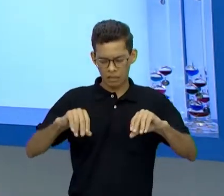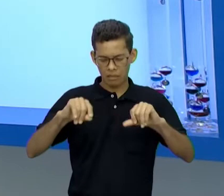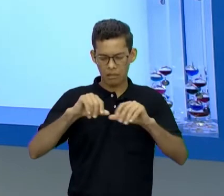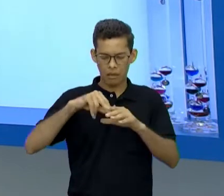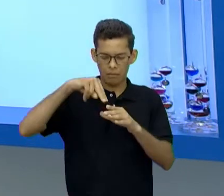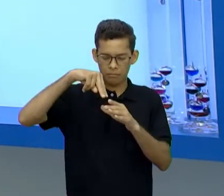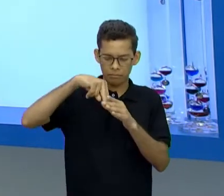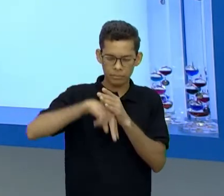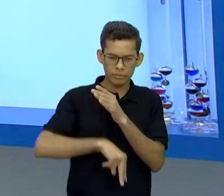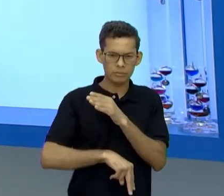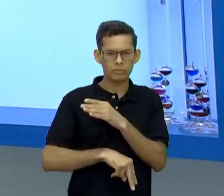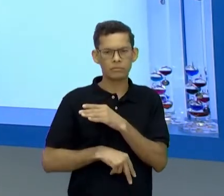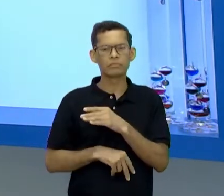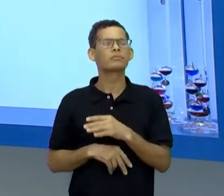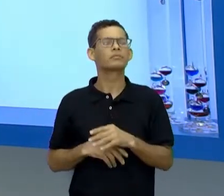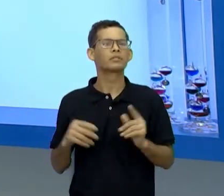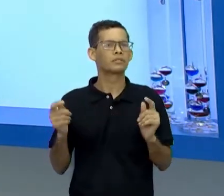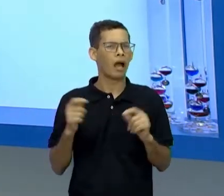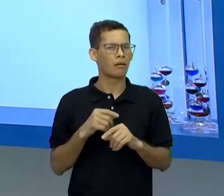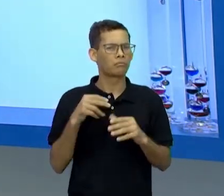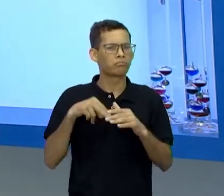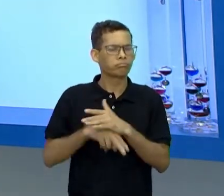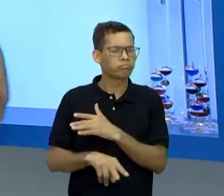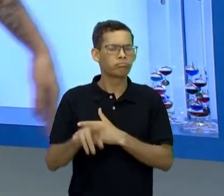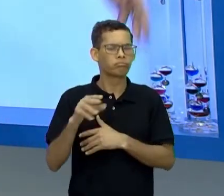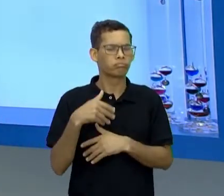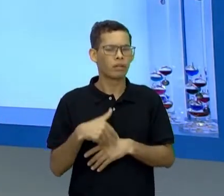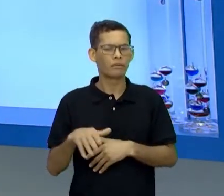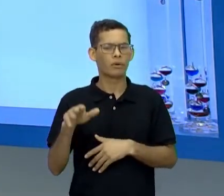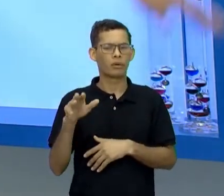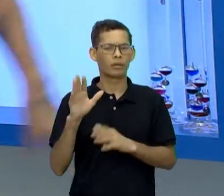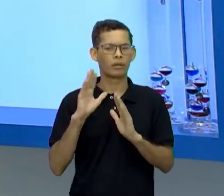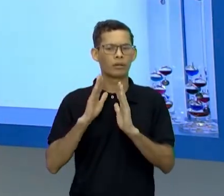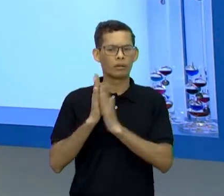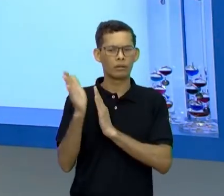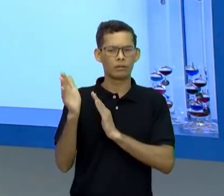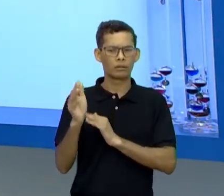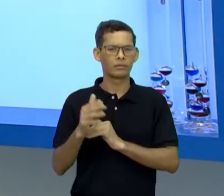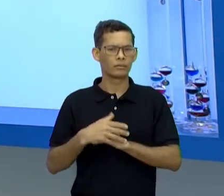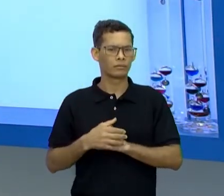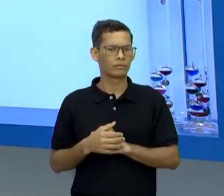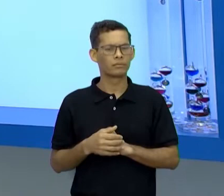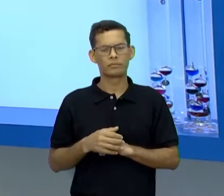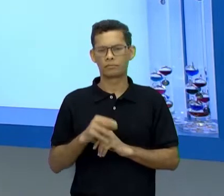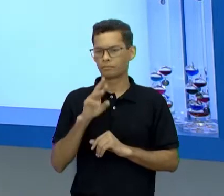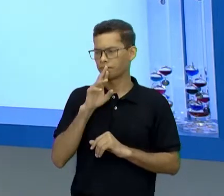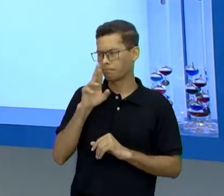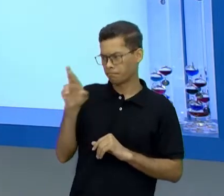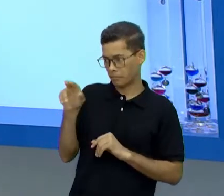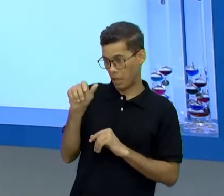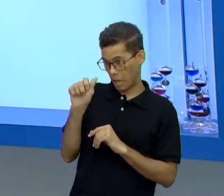tem um túnel, passa pro outro lado, vai pro outro espaço. E embora. Olha! Então você colocou